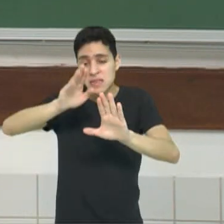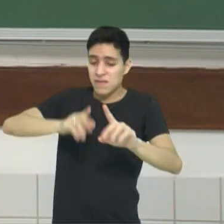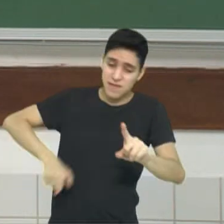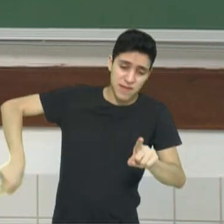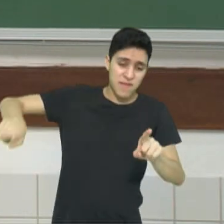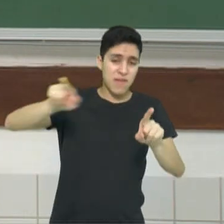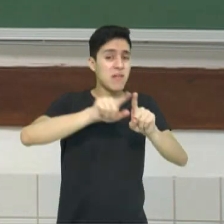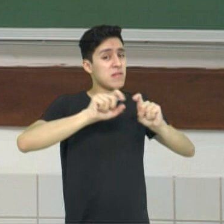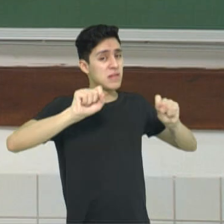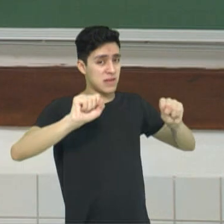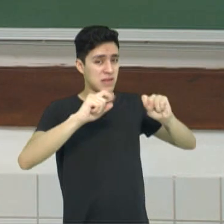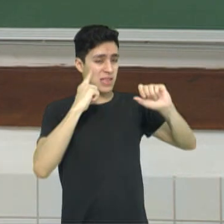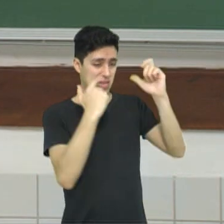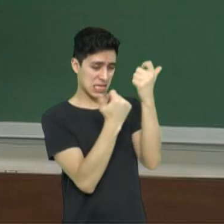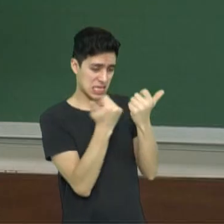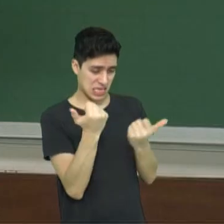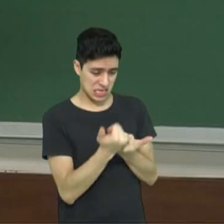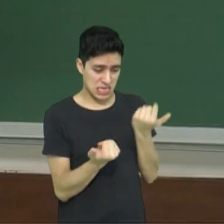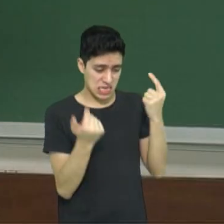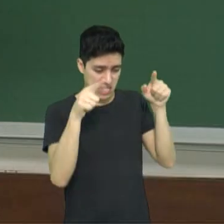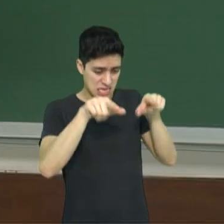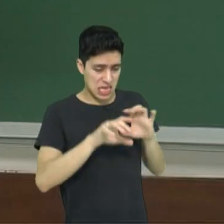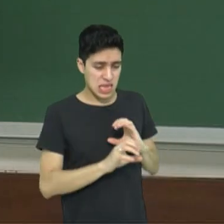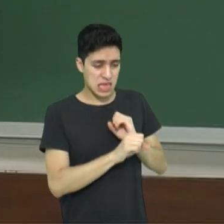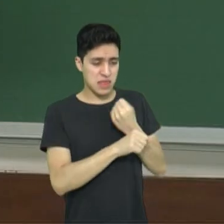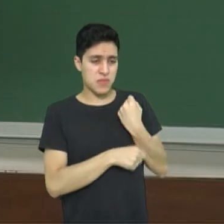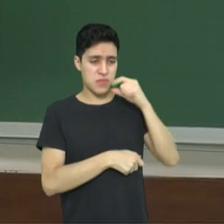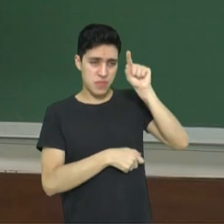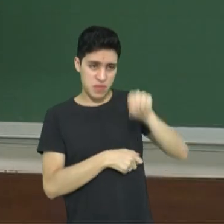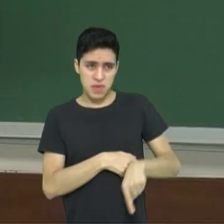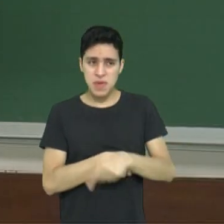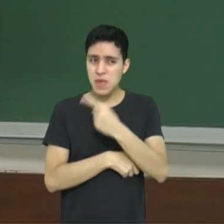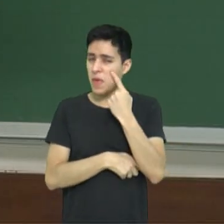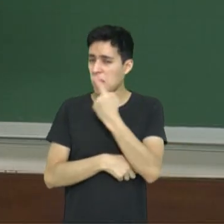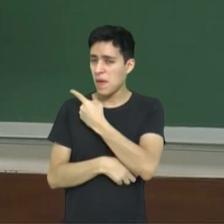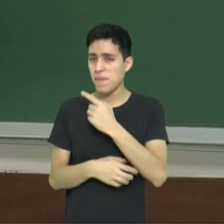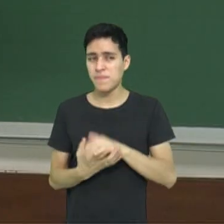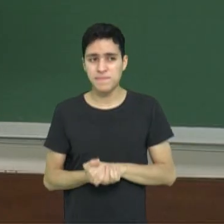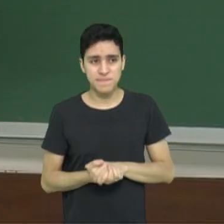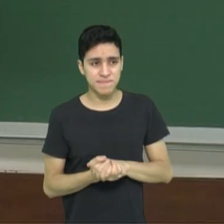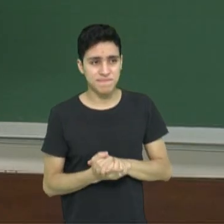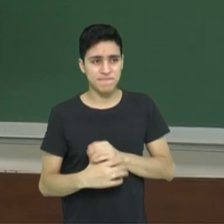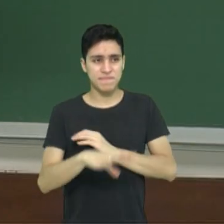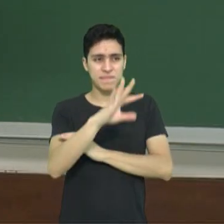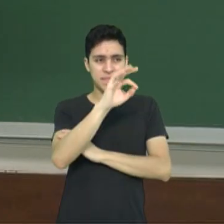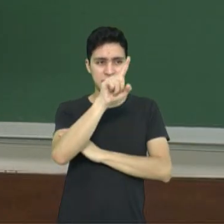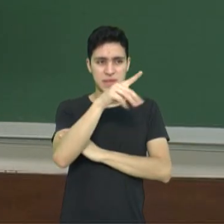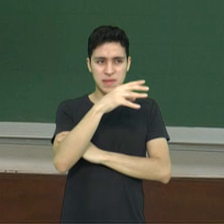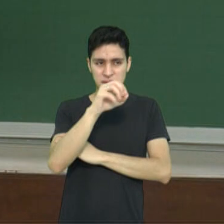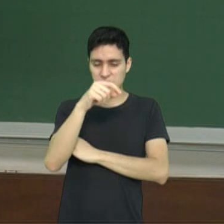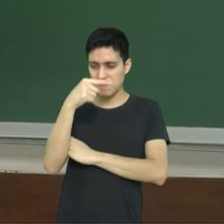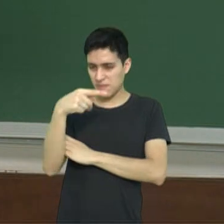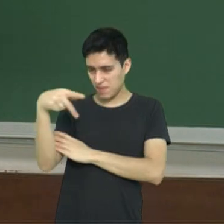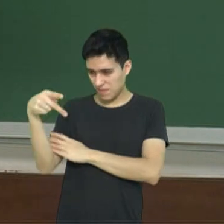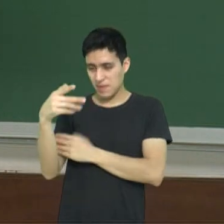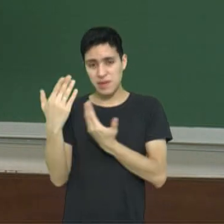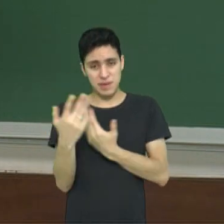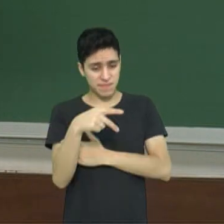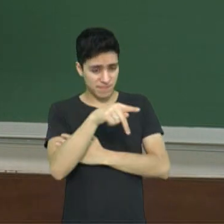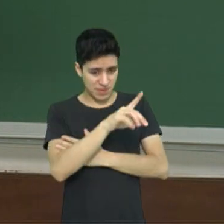substituir na equação. Ó, o T é 140 menos o P. O P é